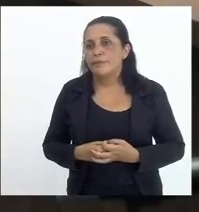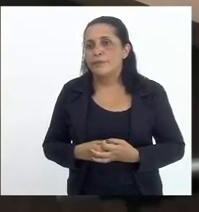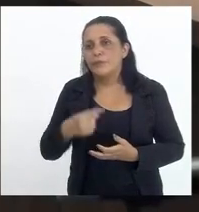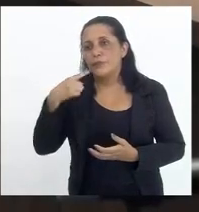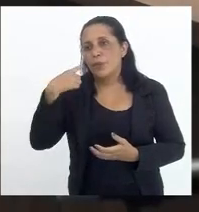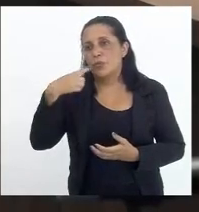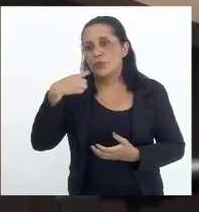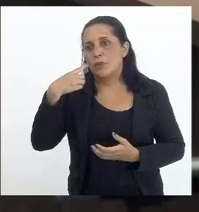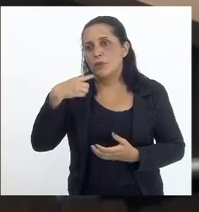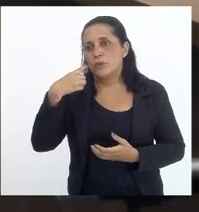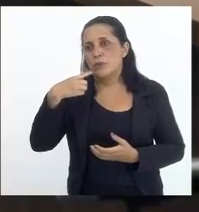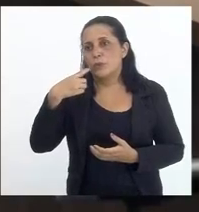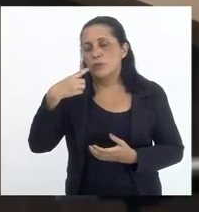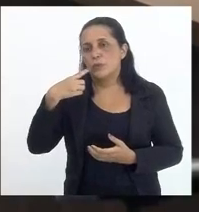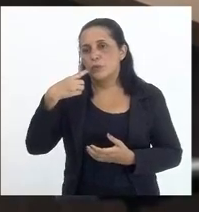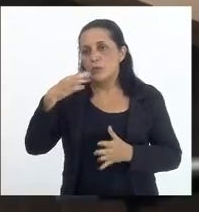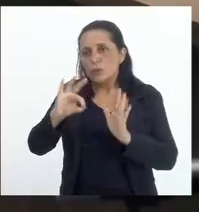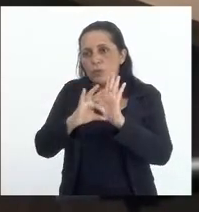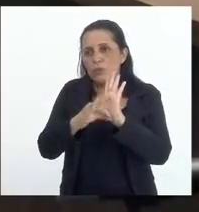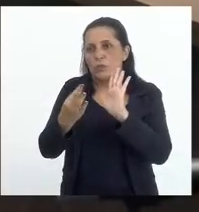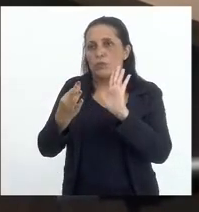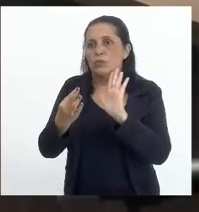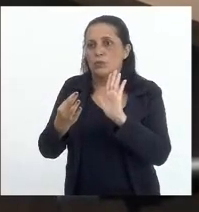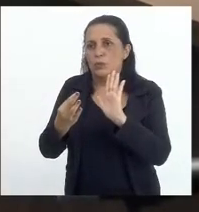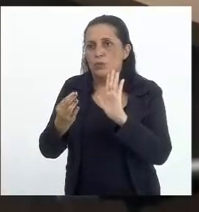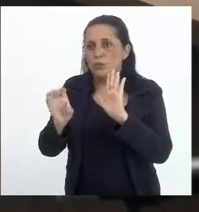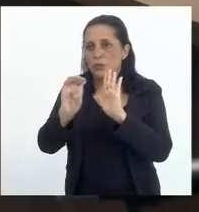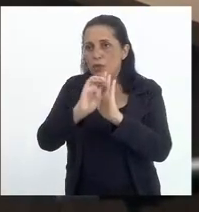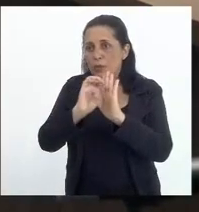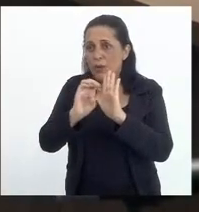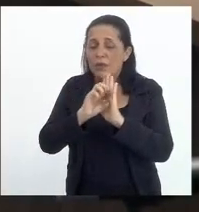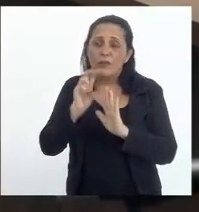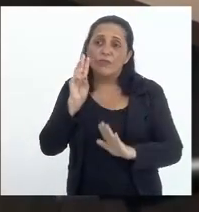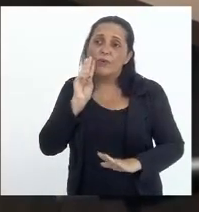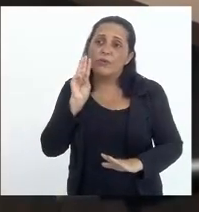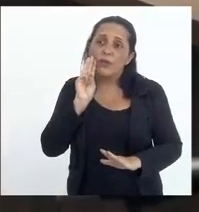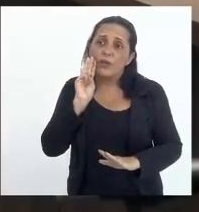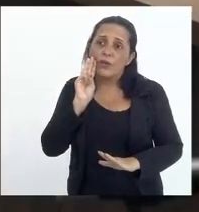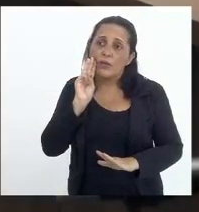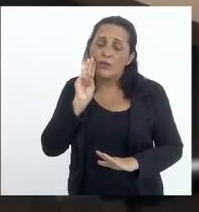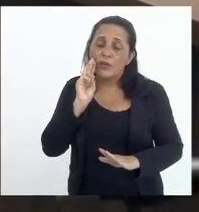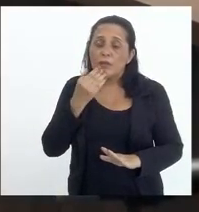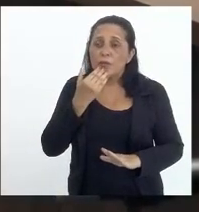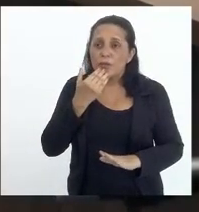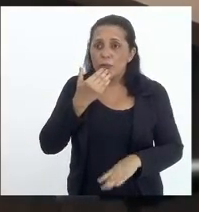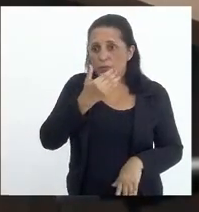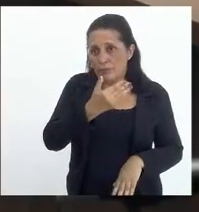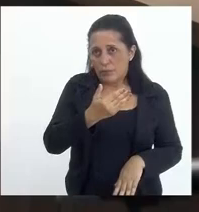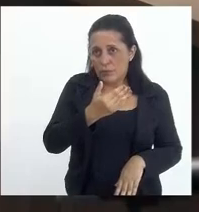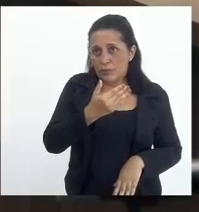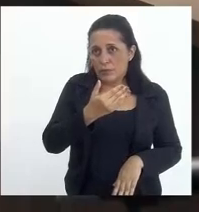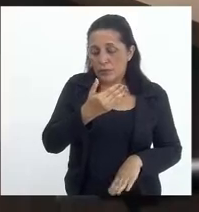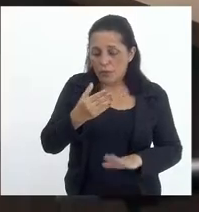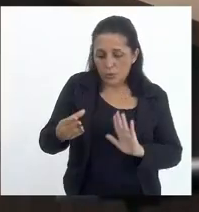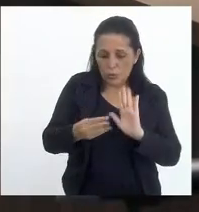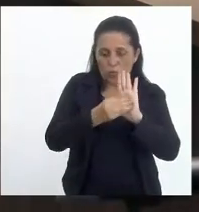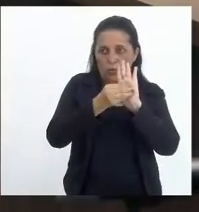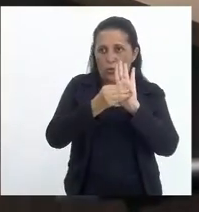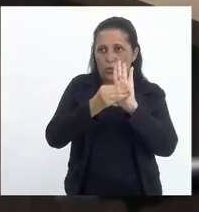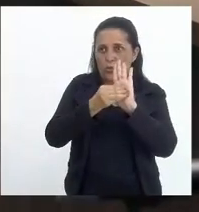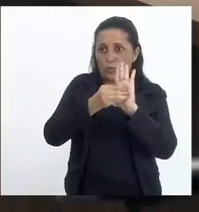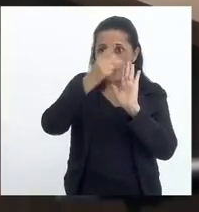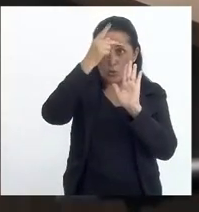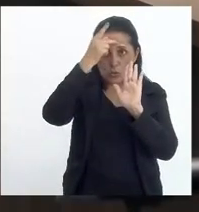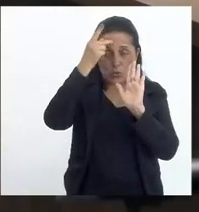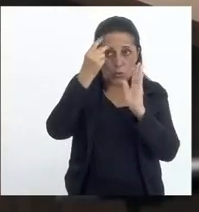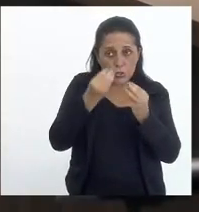O deputado autor da emenda, deputado Valdeque Carneiro, está solicitando que inclui os cedidos